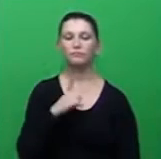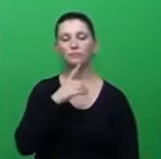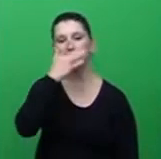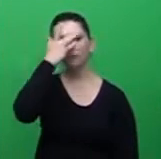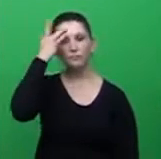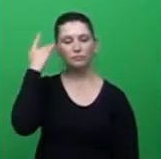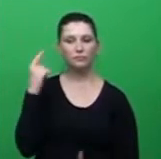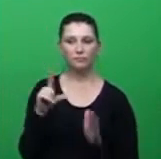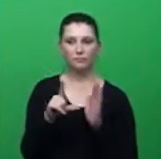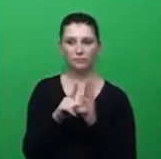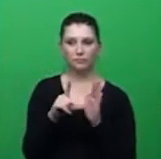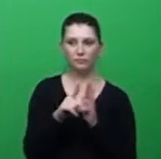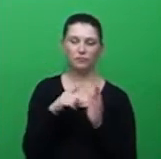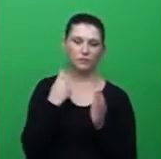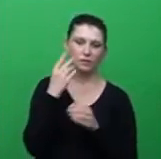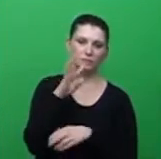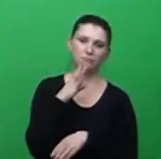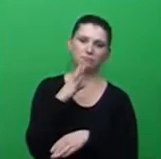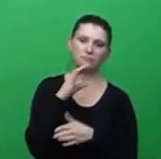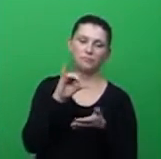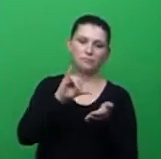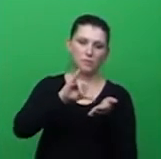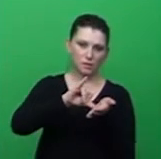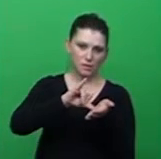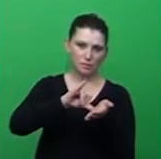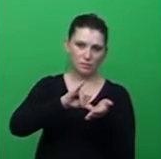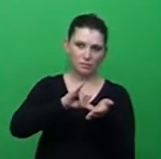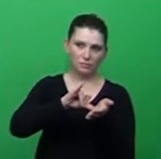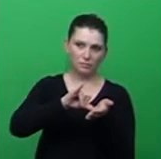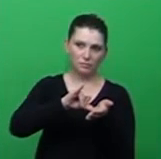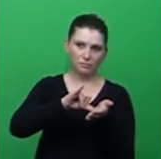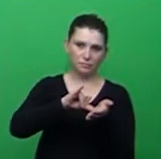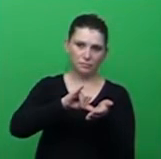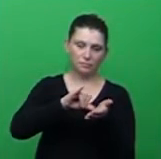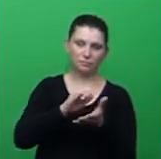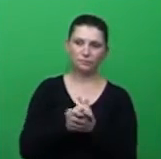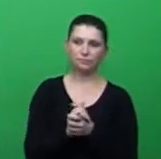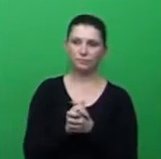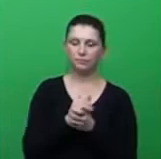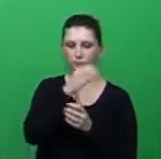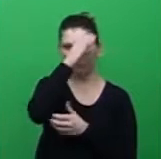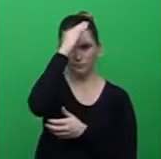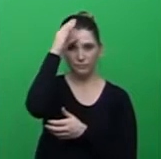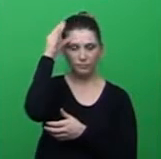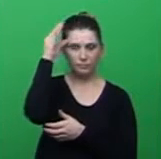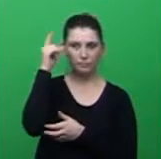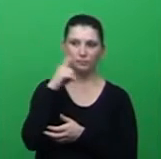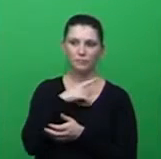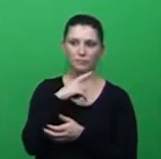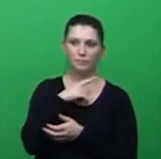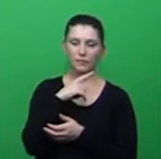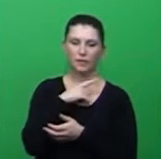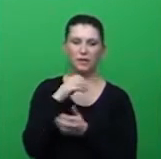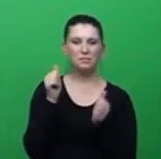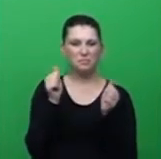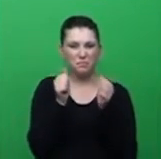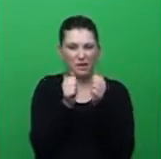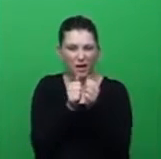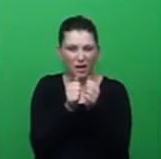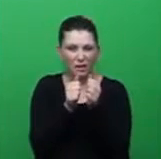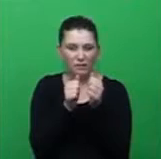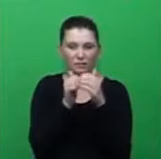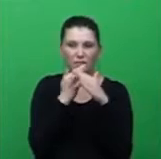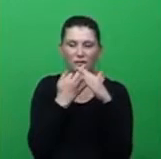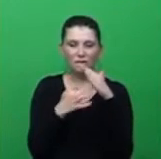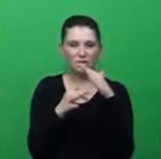quem desce, todo mundo conhece o centro de Criciúma, quem desce a boca do terminal, na primeira rua à esquerda, na esquina ali, eles botam